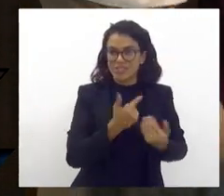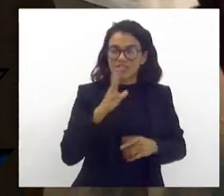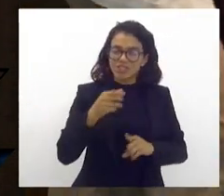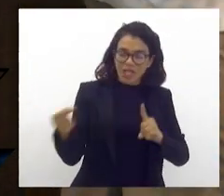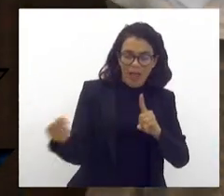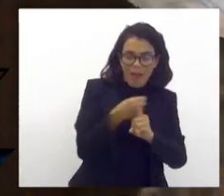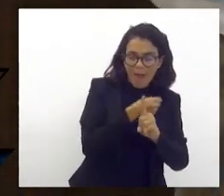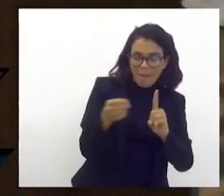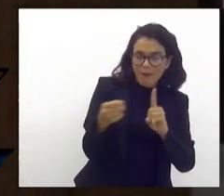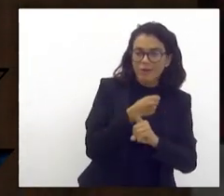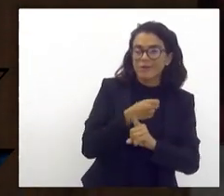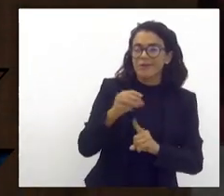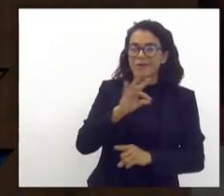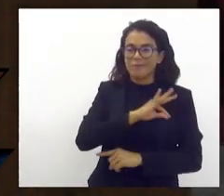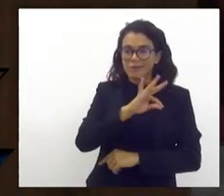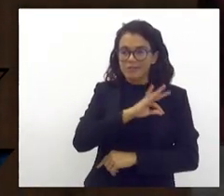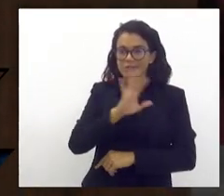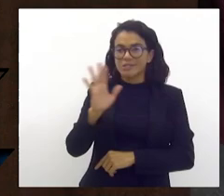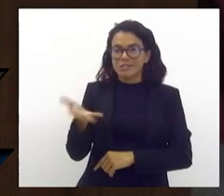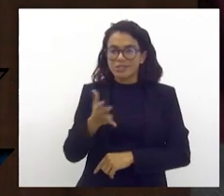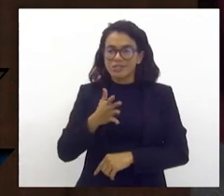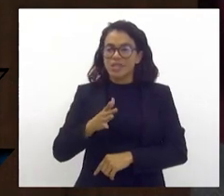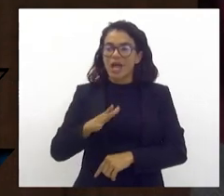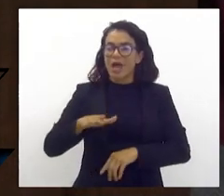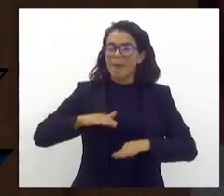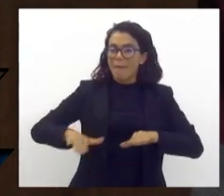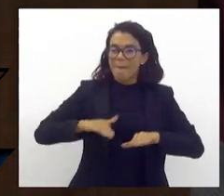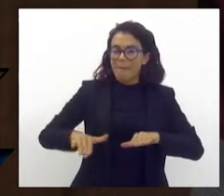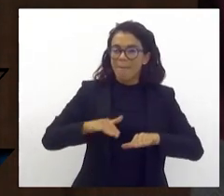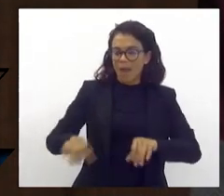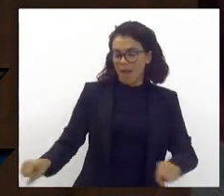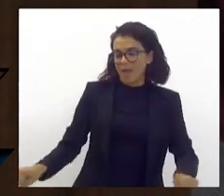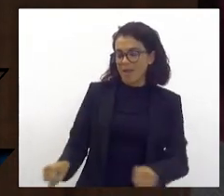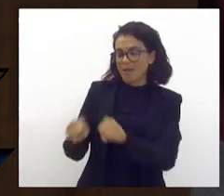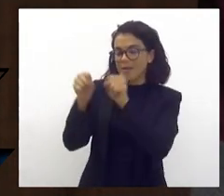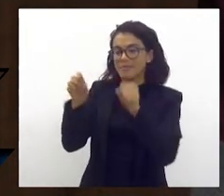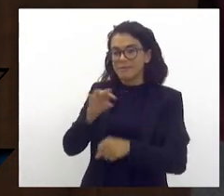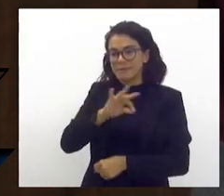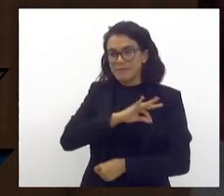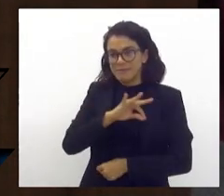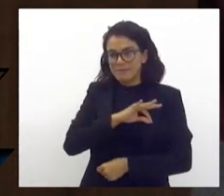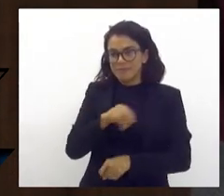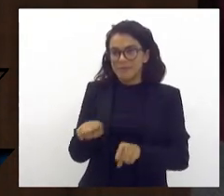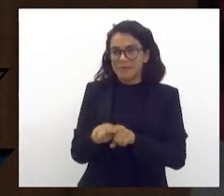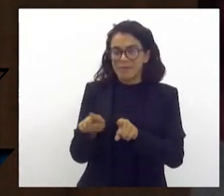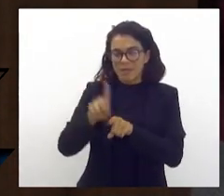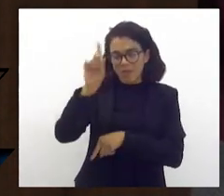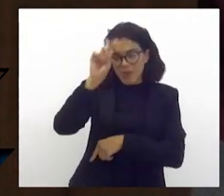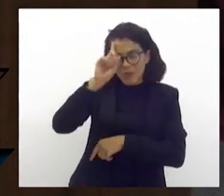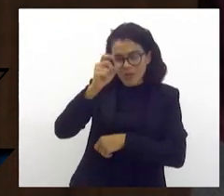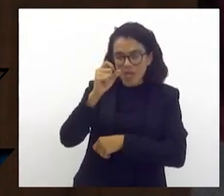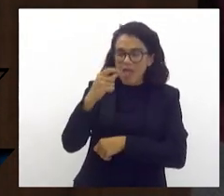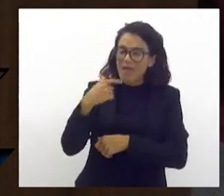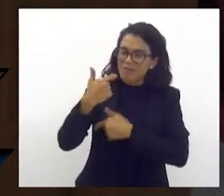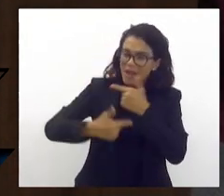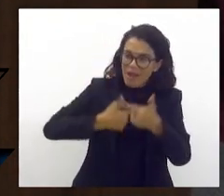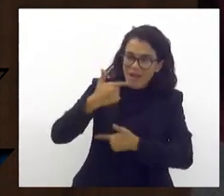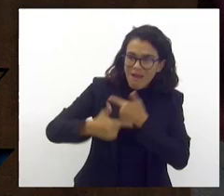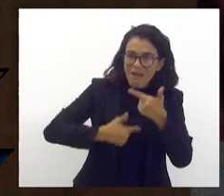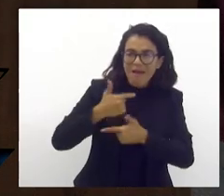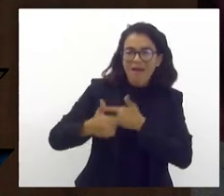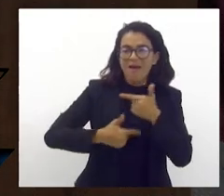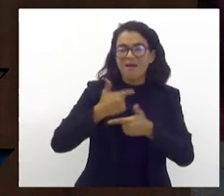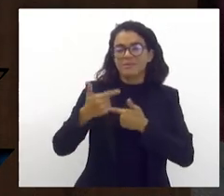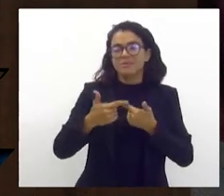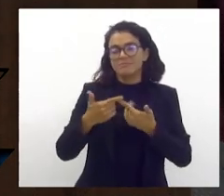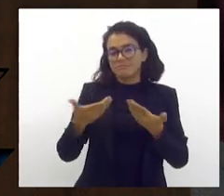polícia, que já teve equipamento de som estragado, que faz todo o seu corre diariamente para botar a roda na rua. Hoje a